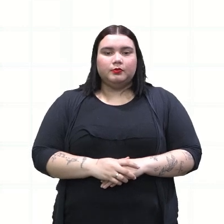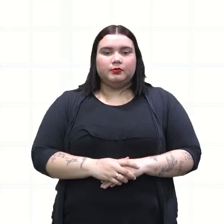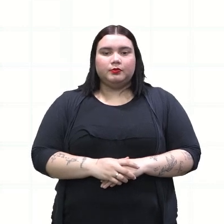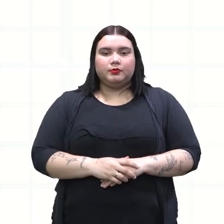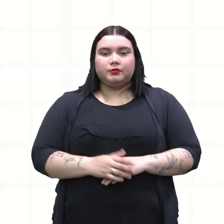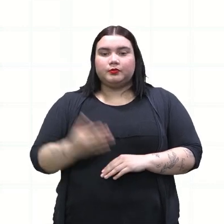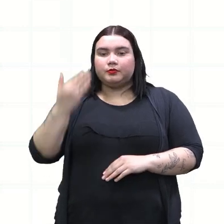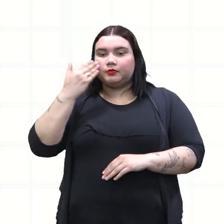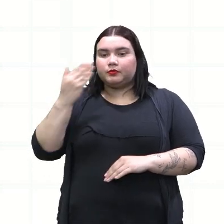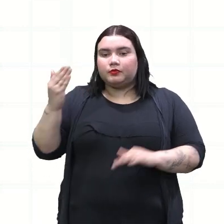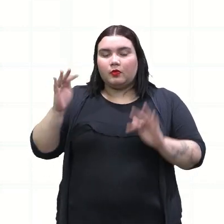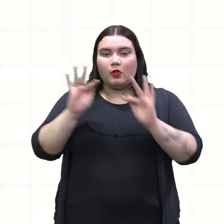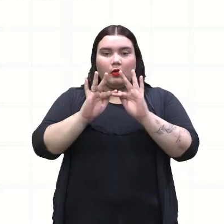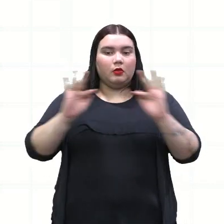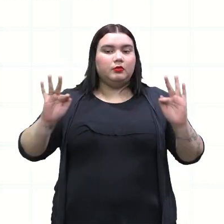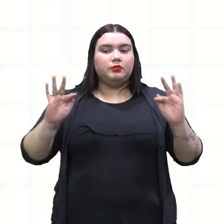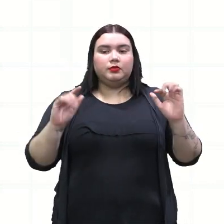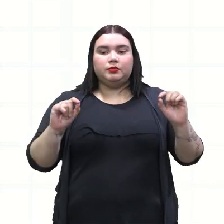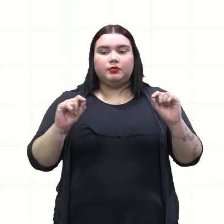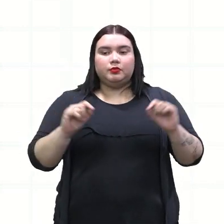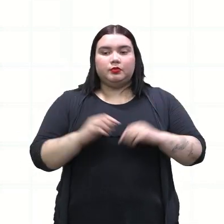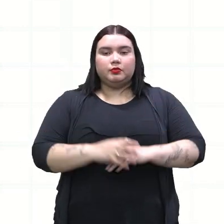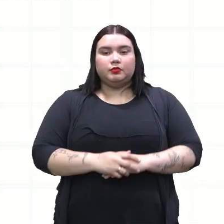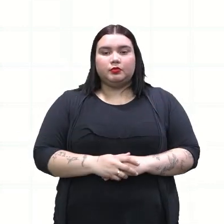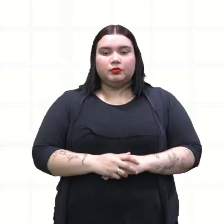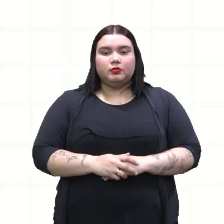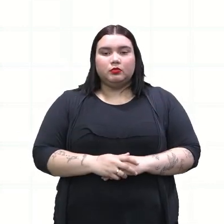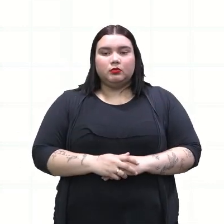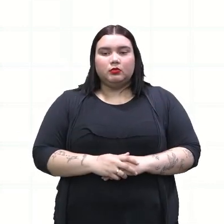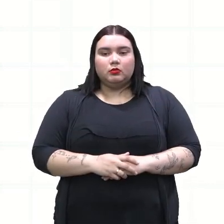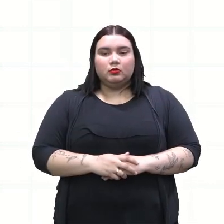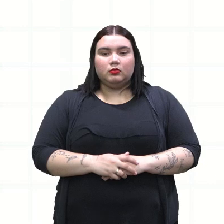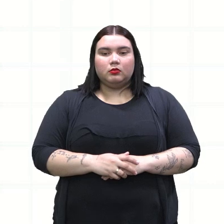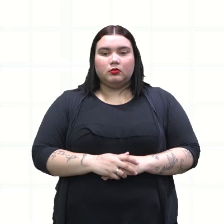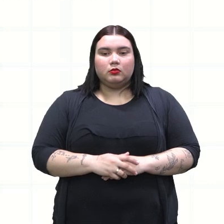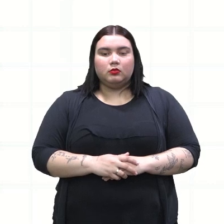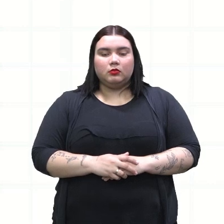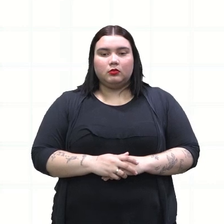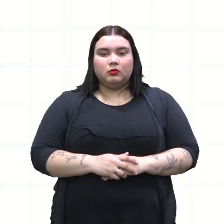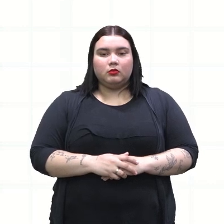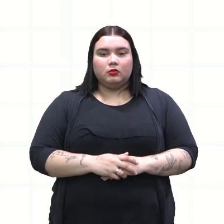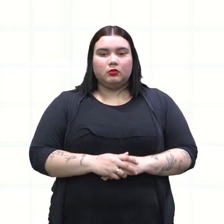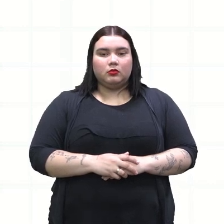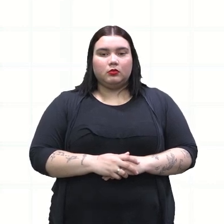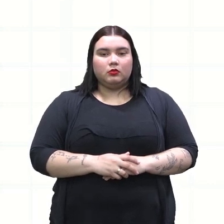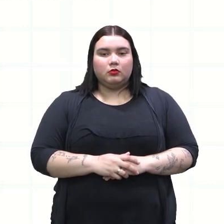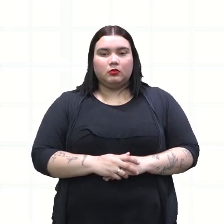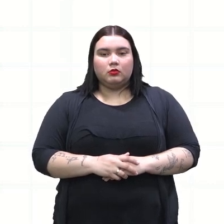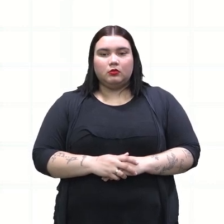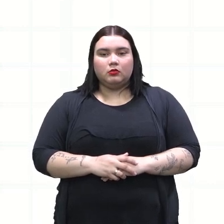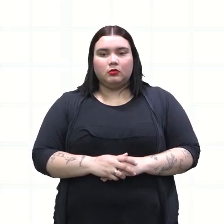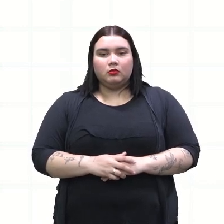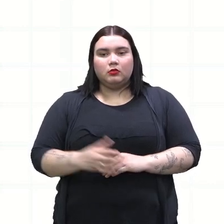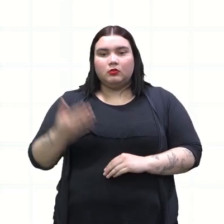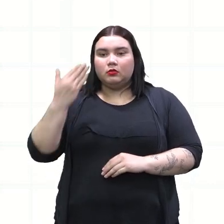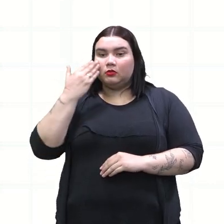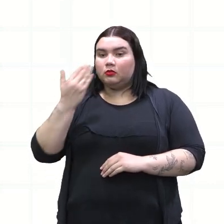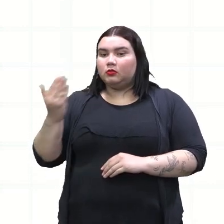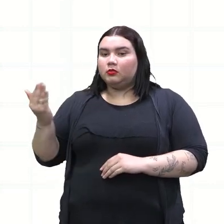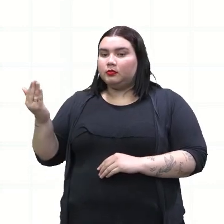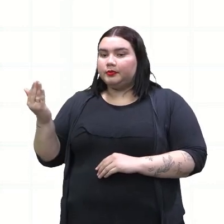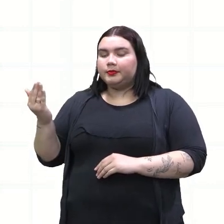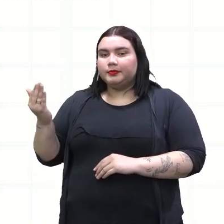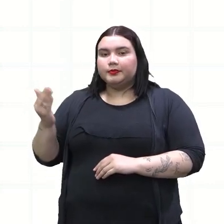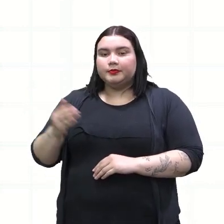Aqui a frase diz o seguinte, ó. Woman will marry an AI